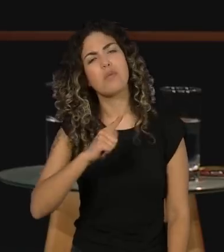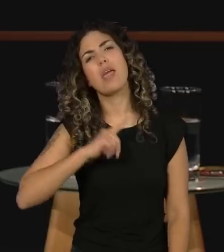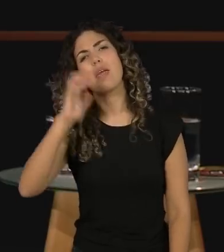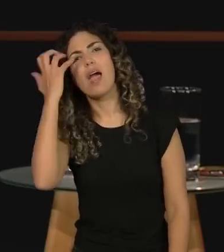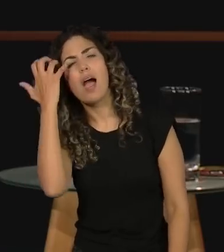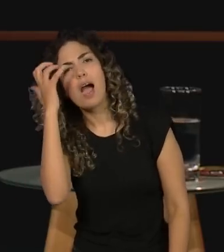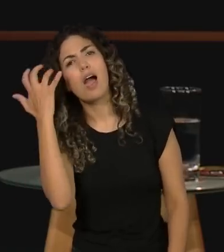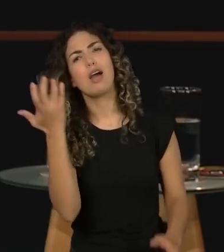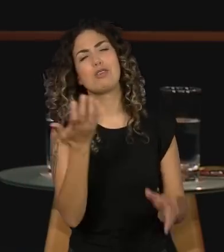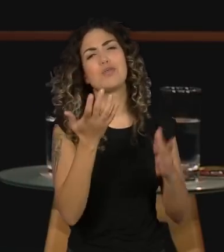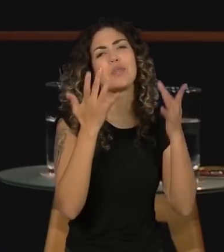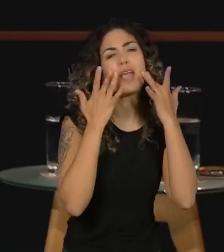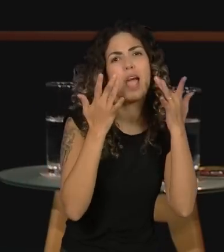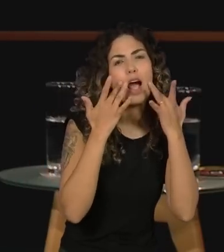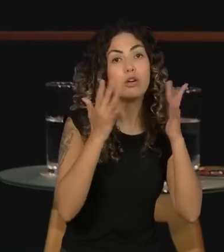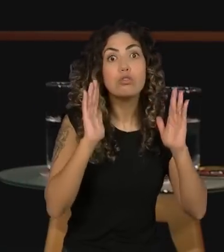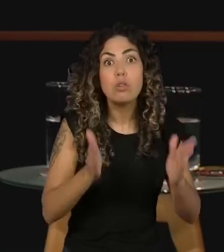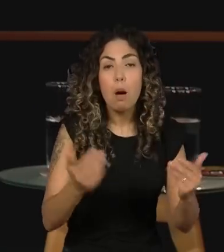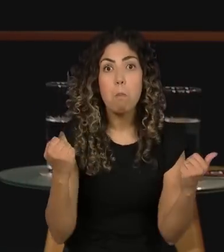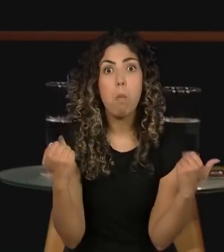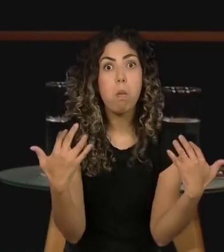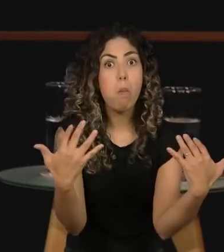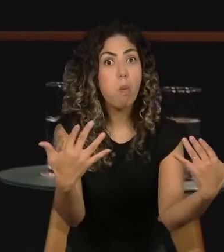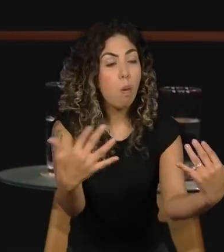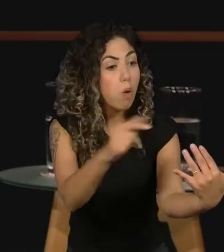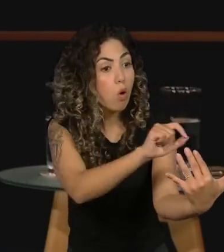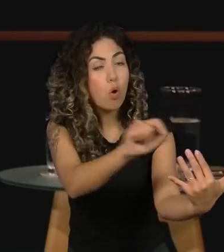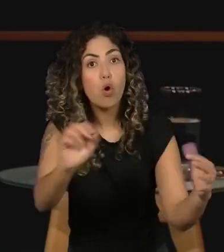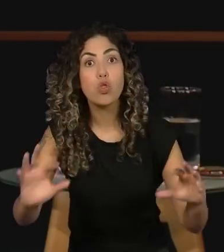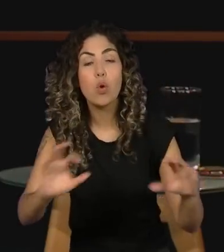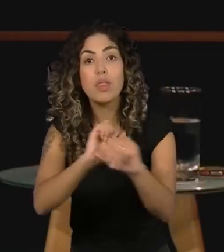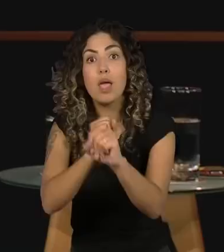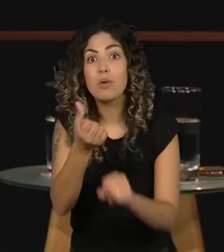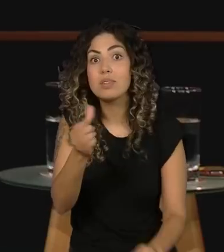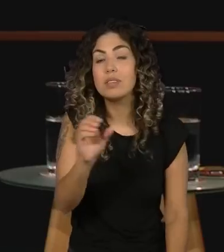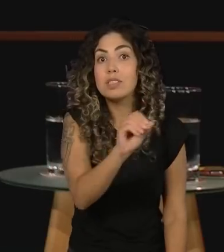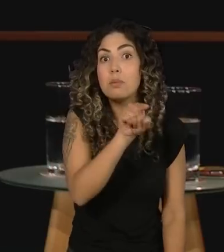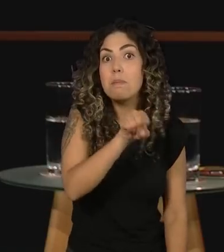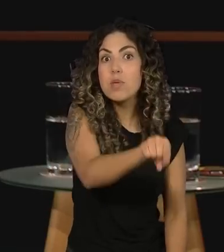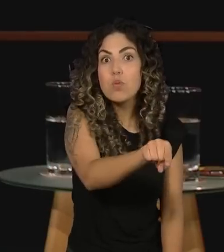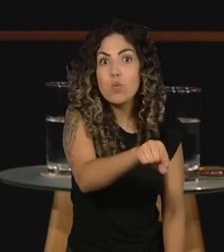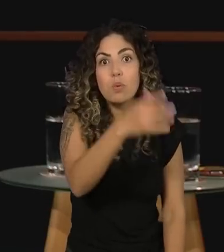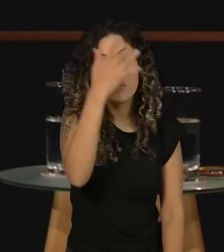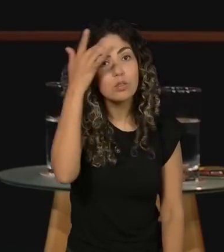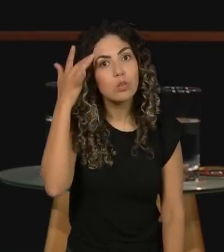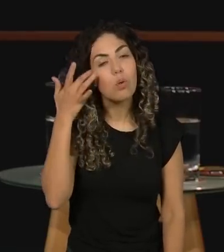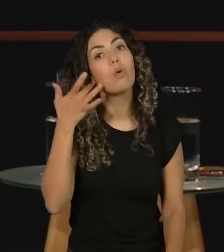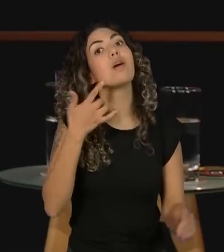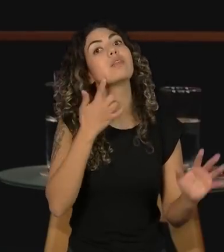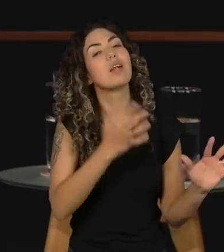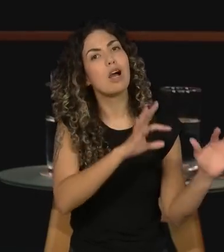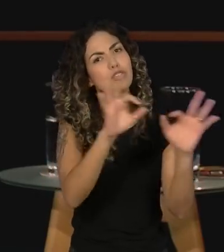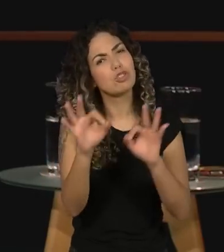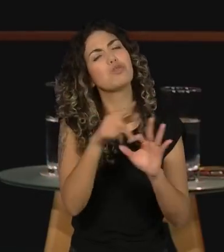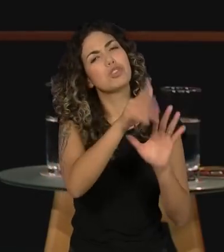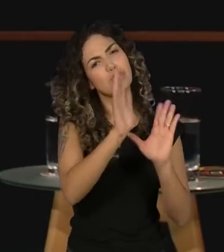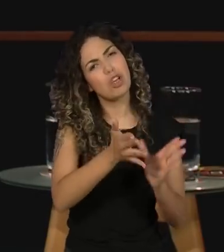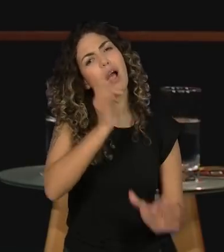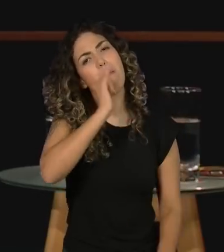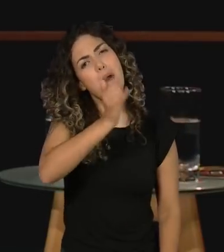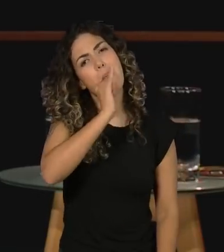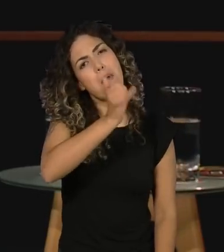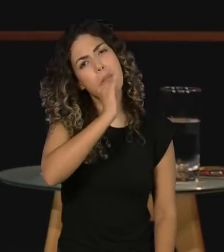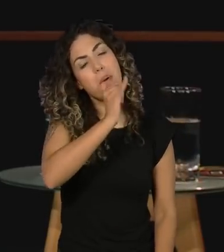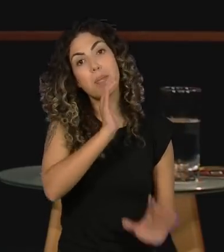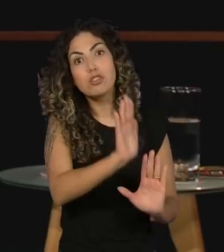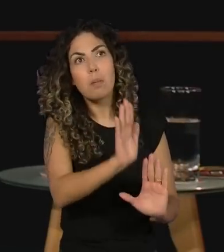visto por mais de 600 mil pessoas, olha só. E, curiosamente, você já contou isso tantas vezes, mas é tão